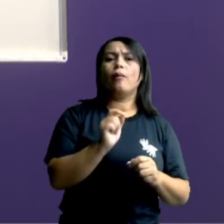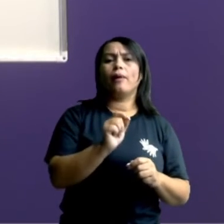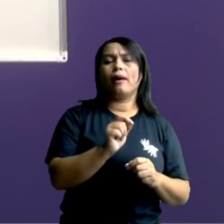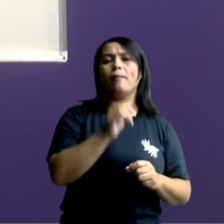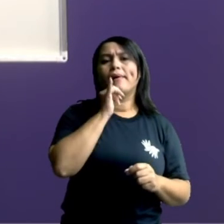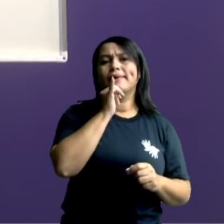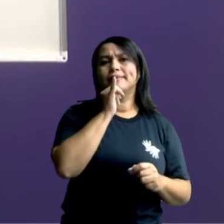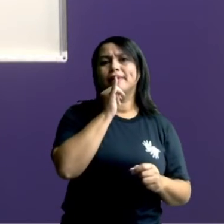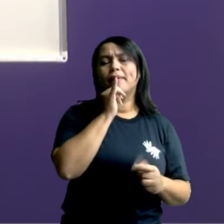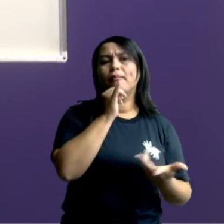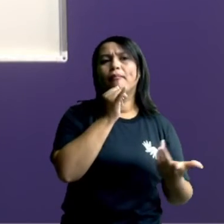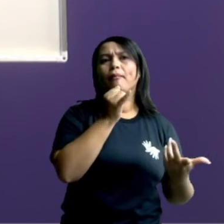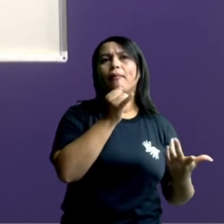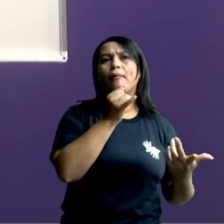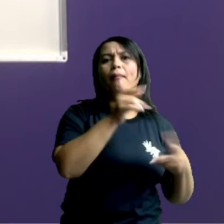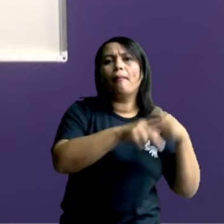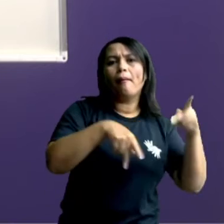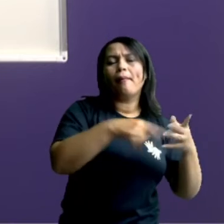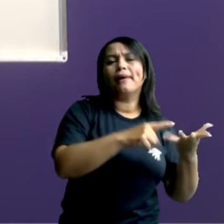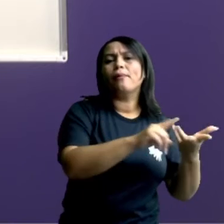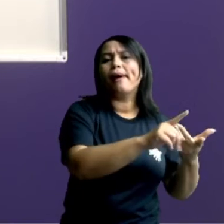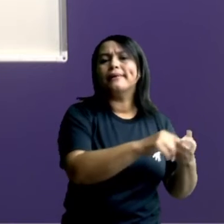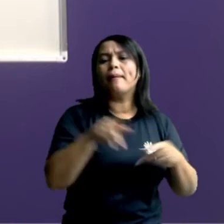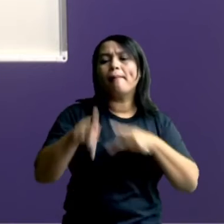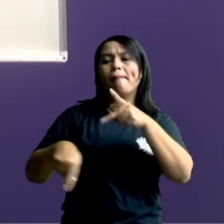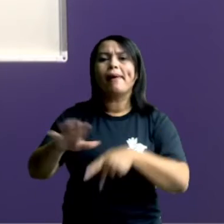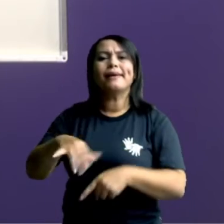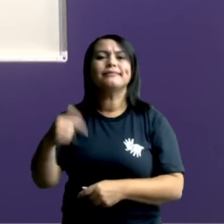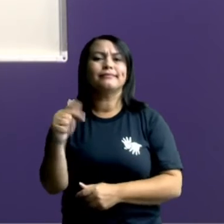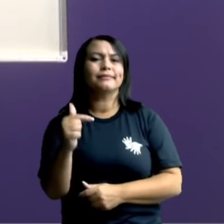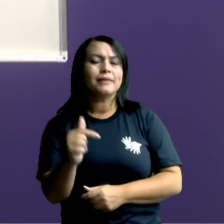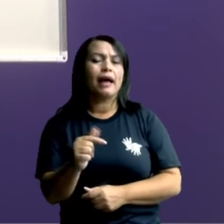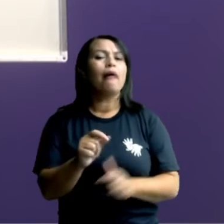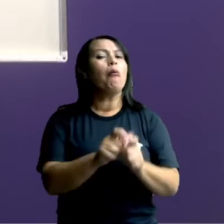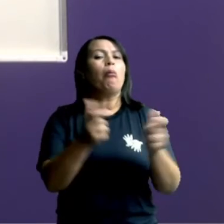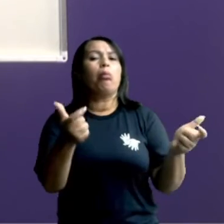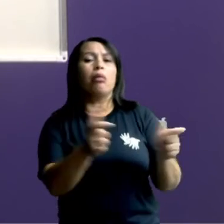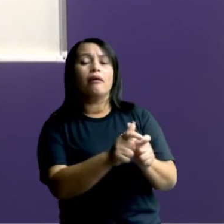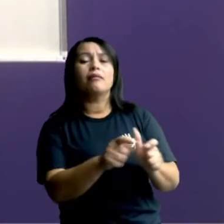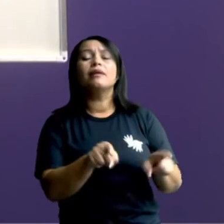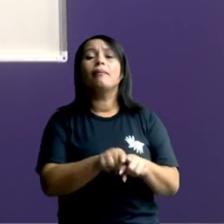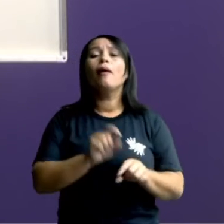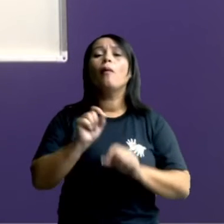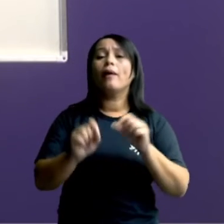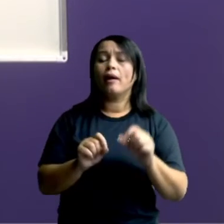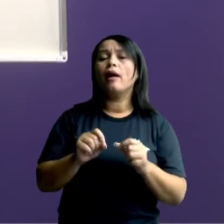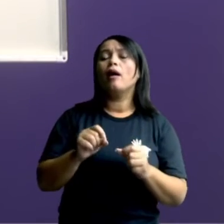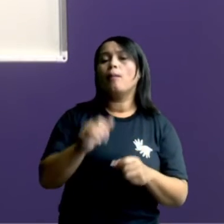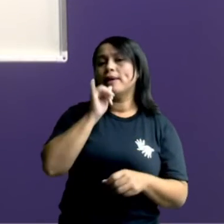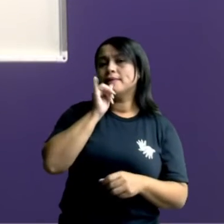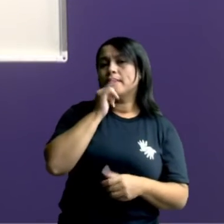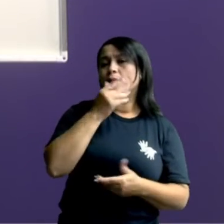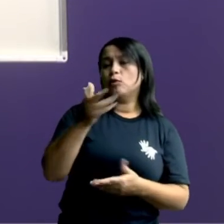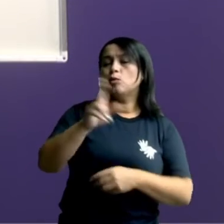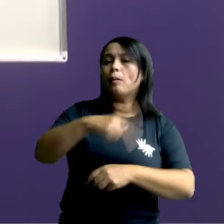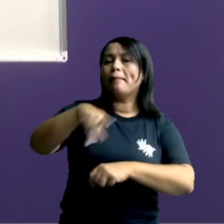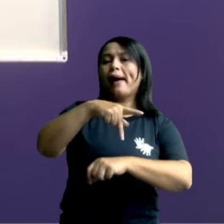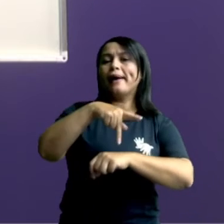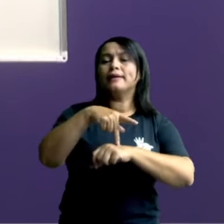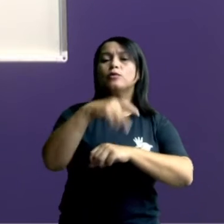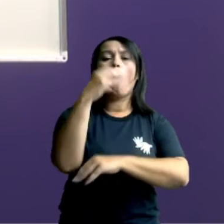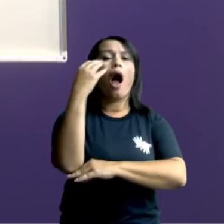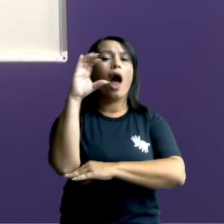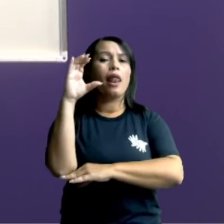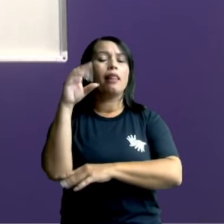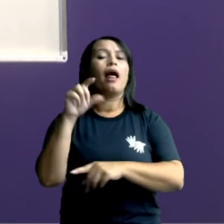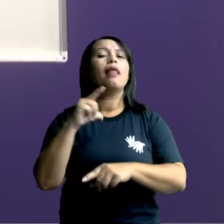do Canadá, porque também não tem mais de 100 milhões de habitantes, e a gente tem que, quando divide a população que